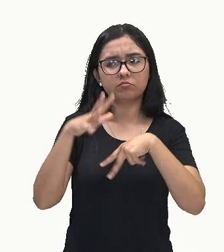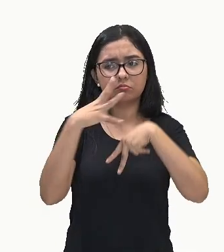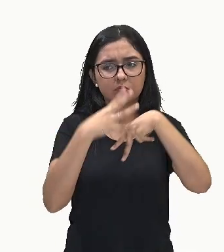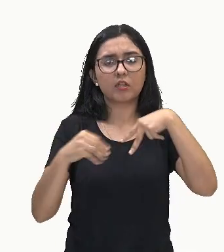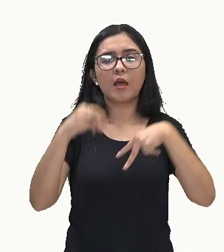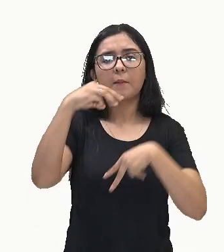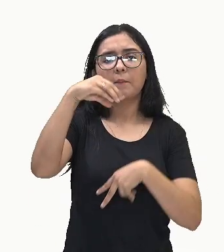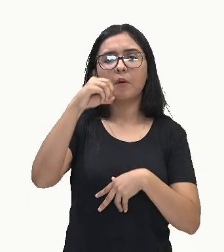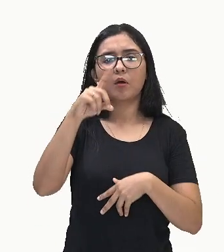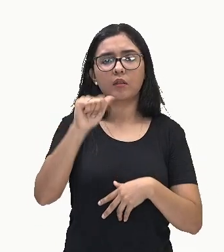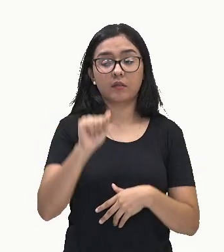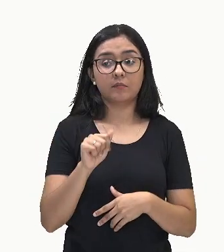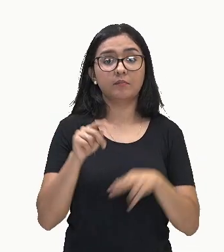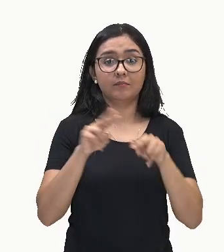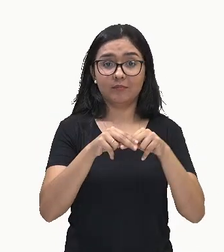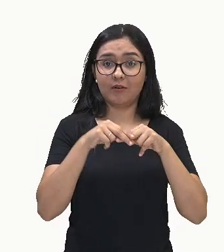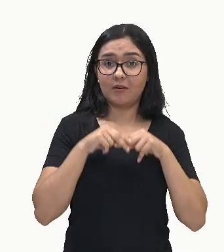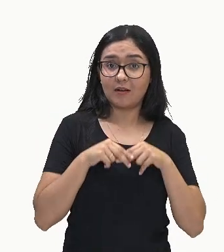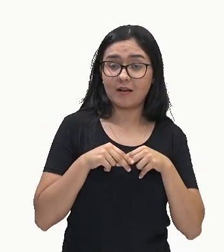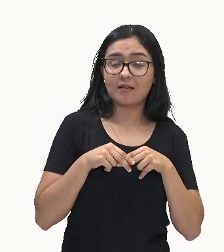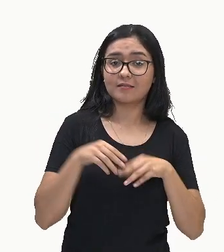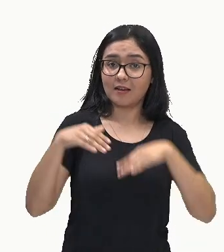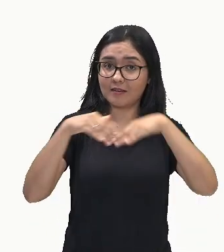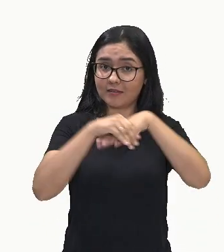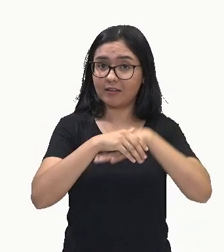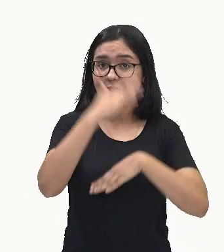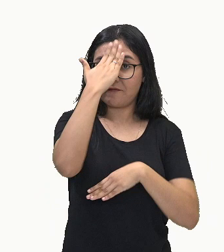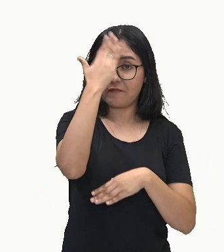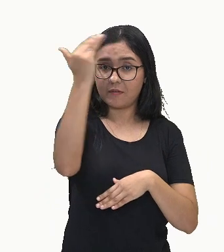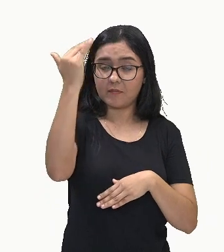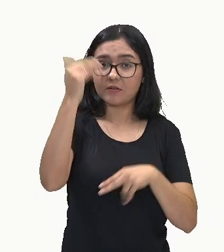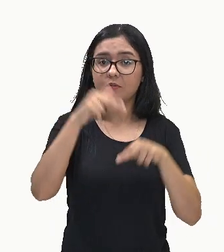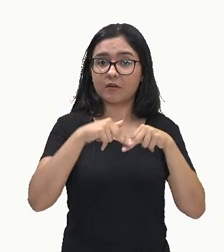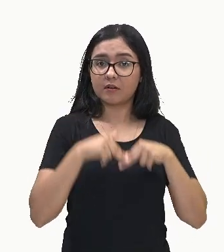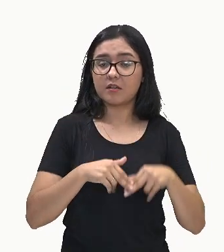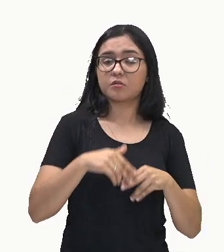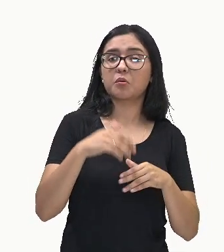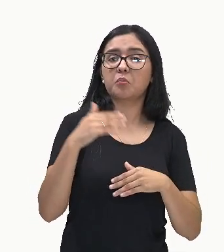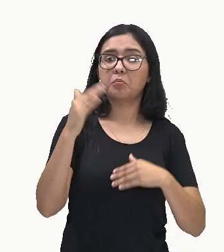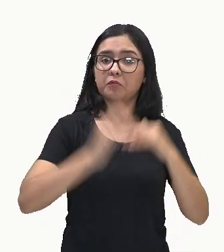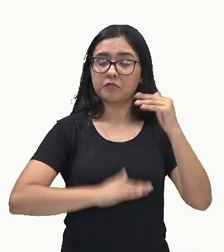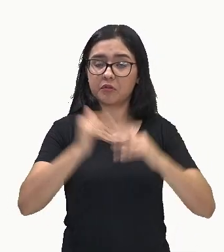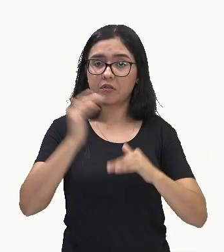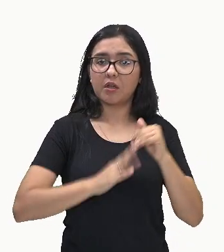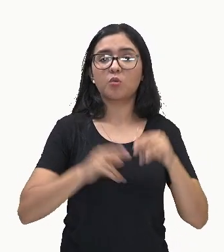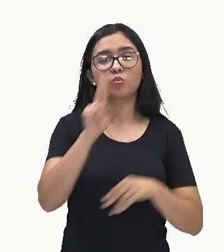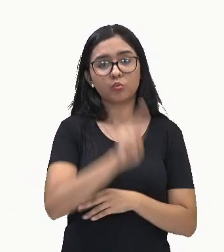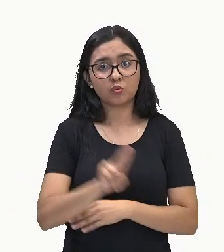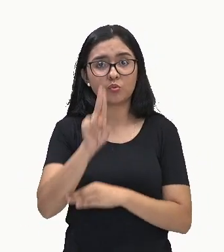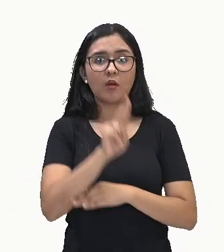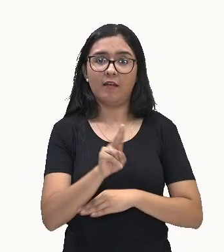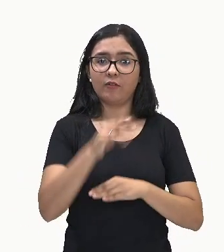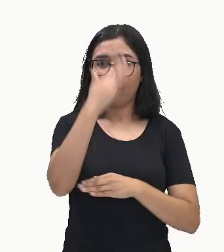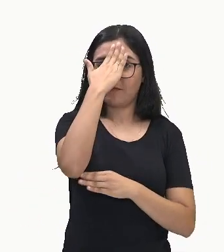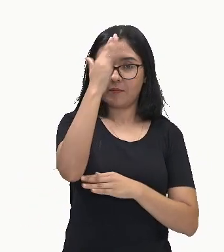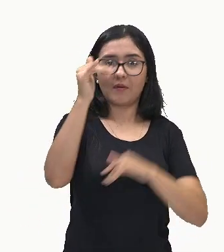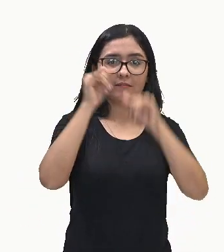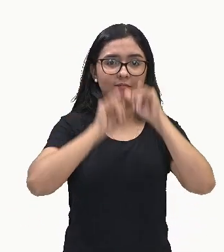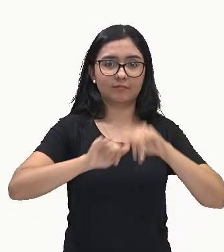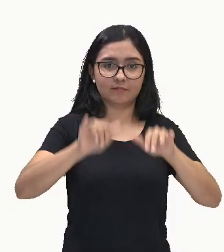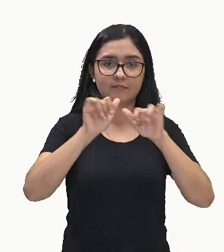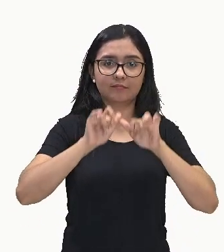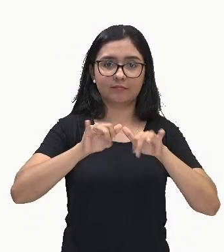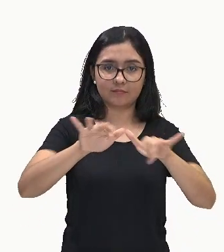no momento tá fazendo sucesso porque algum artista de cinema estrou um filme que fez sucesso e estava usando aquele sapato aquele tênis e aquele tênis